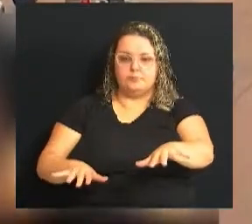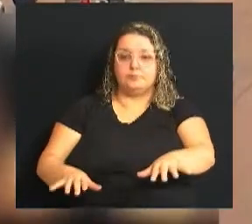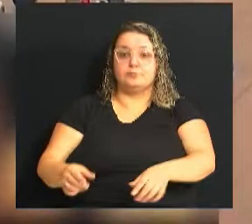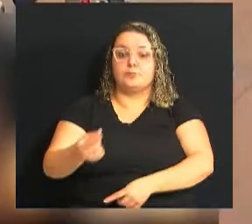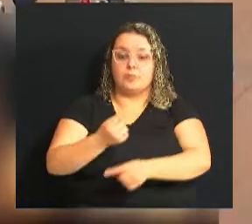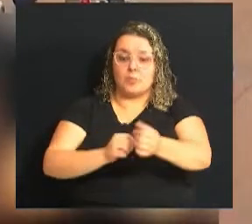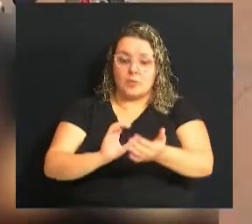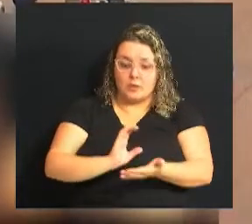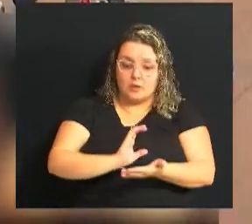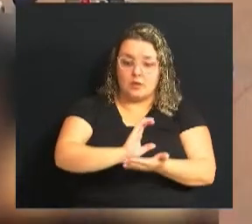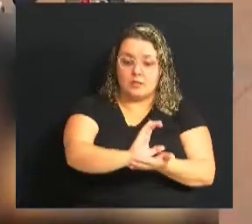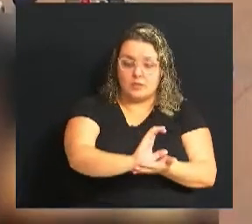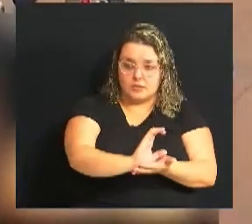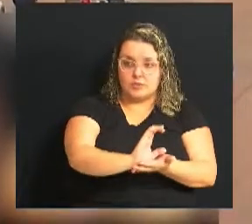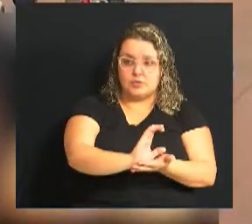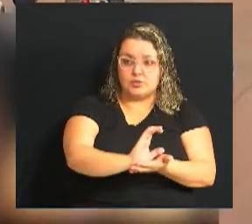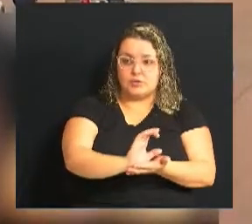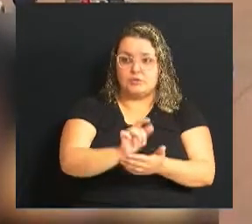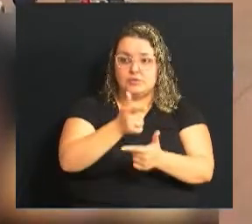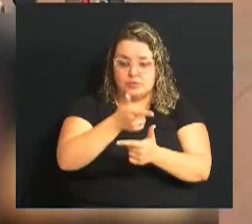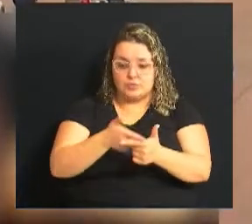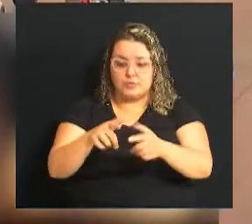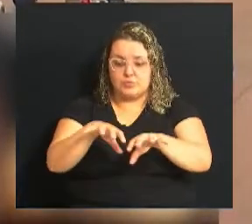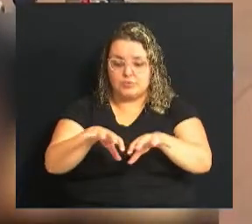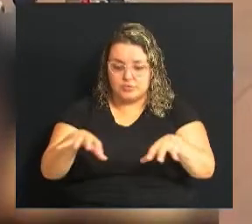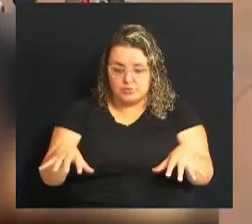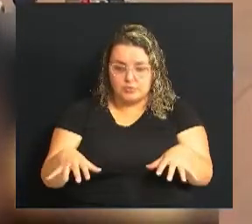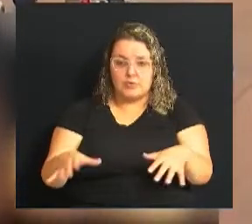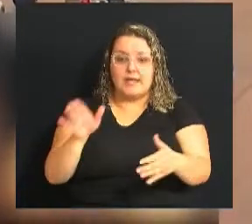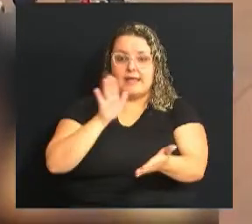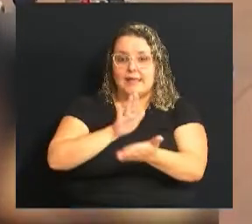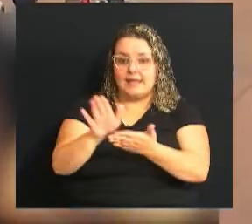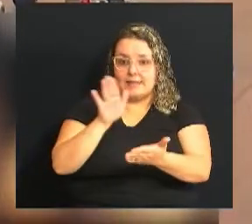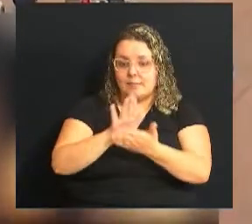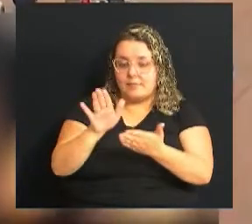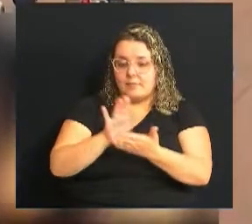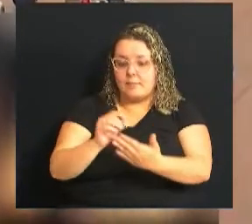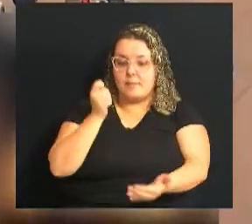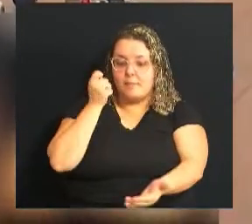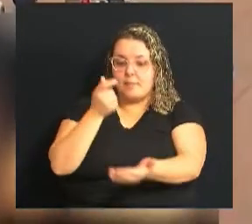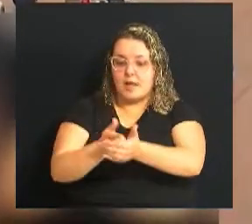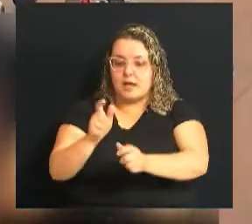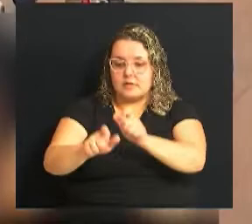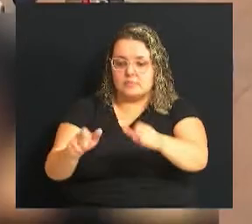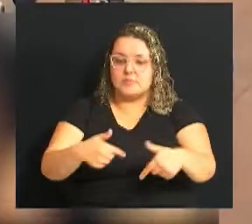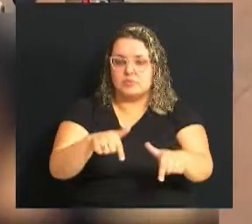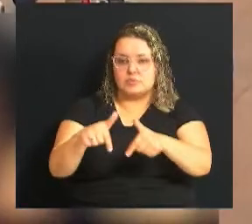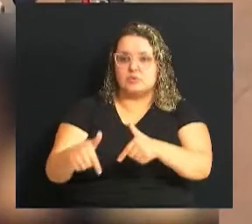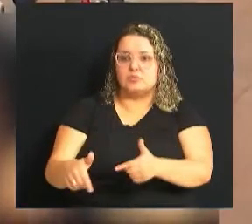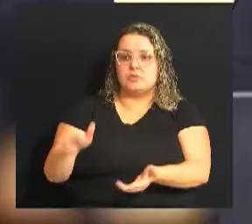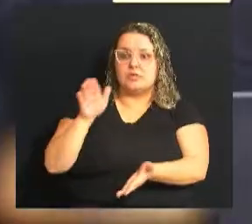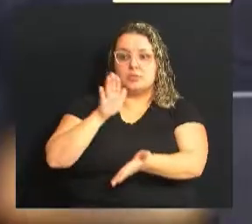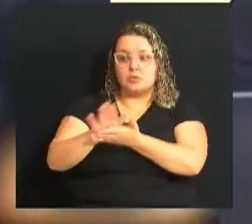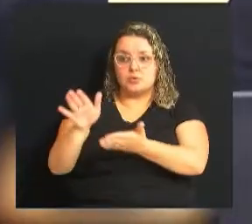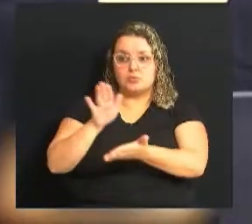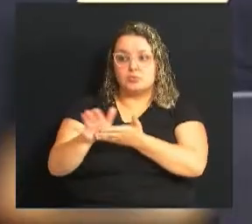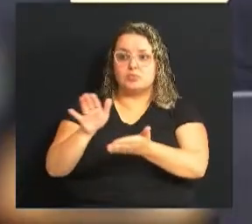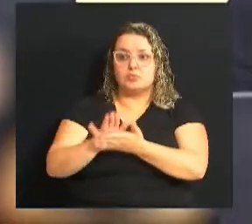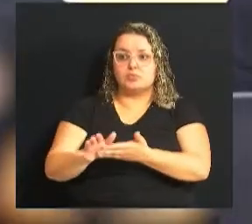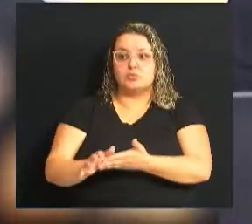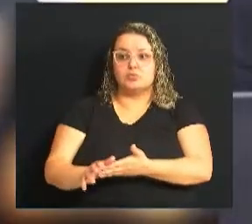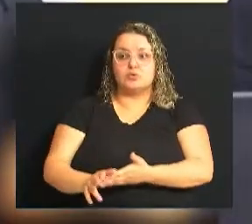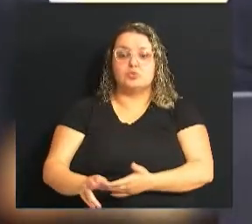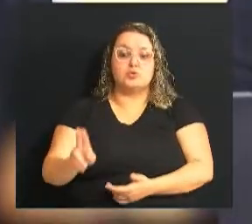investimento, a gente vai dividir em custeio de pessoal e custeio de consumo,